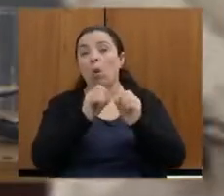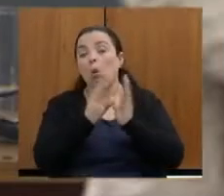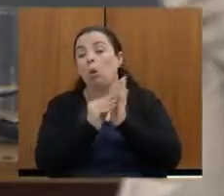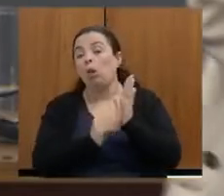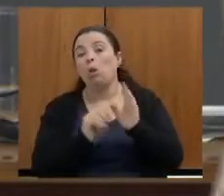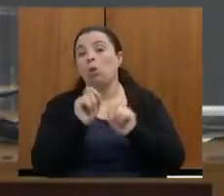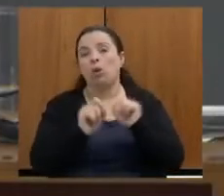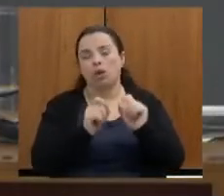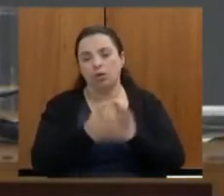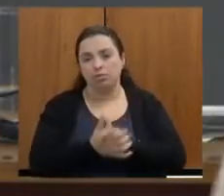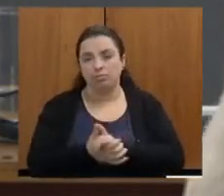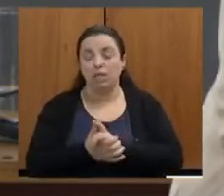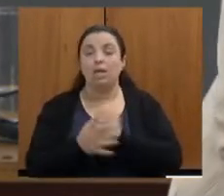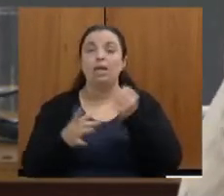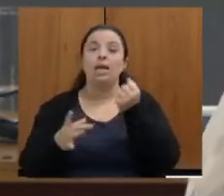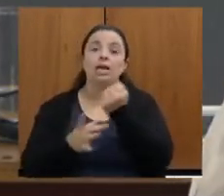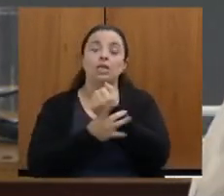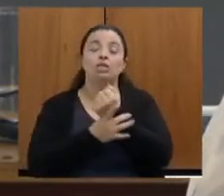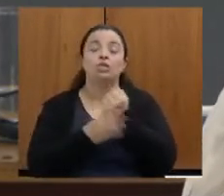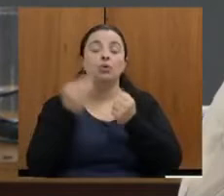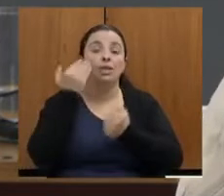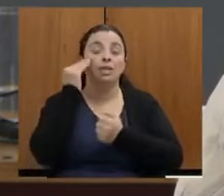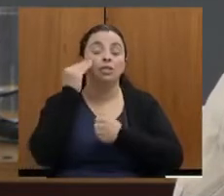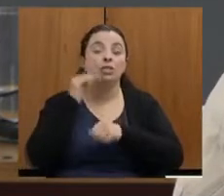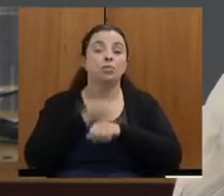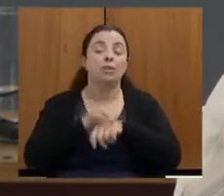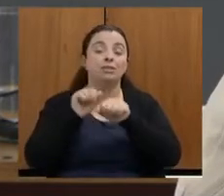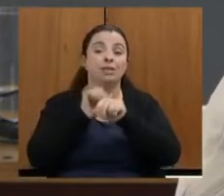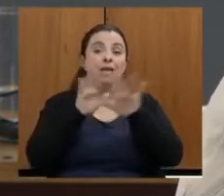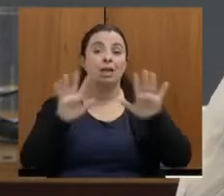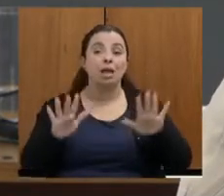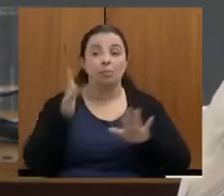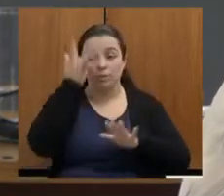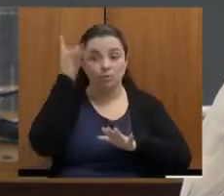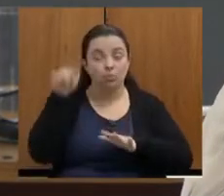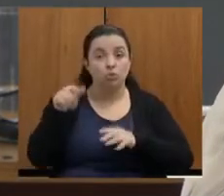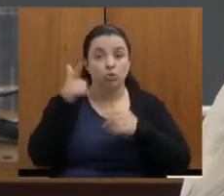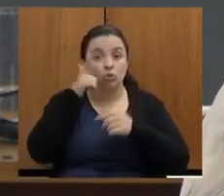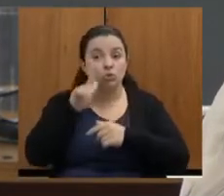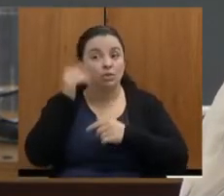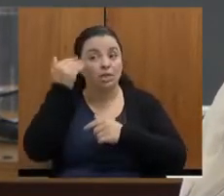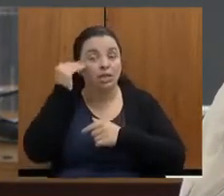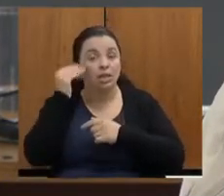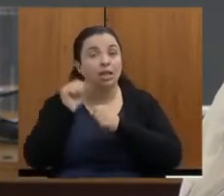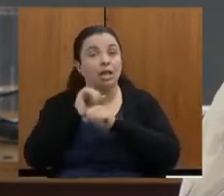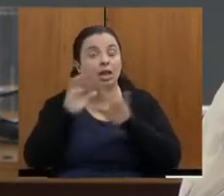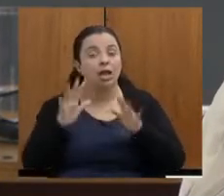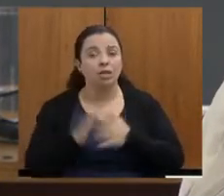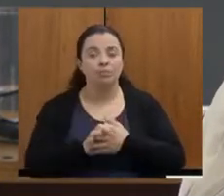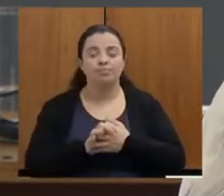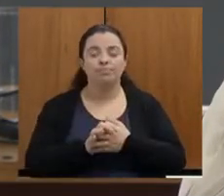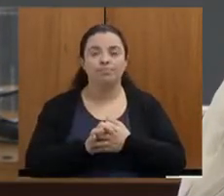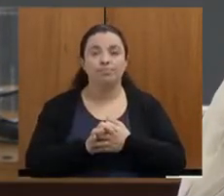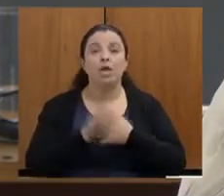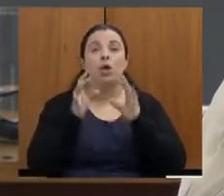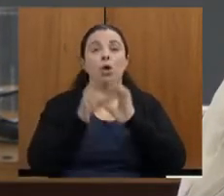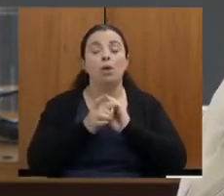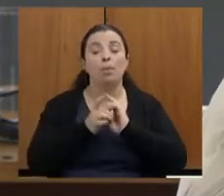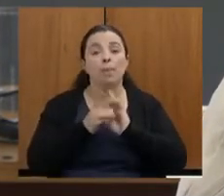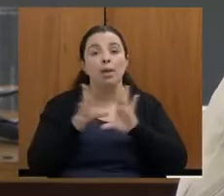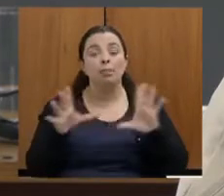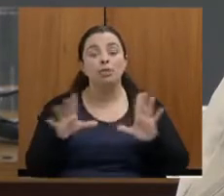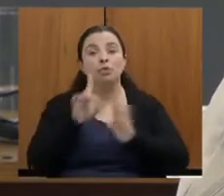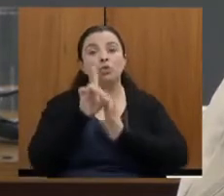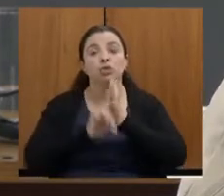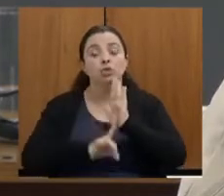interpretação mais benéfica para favorecer pessoas atingidas permite a transmissão de Direito de reparação aos herdeiros